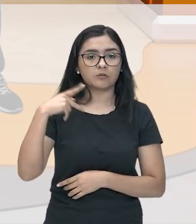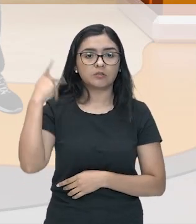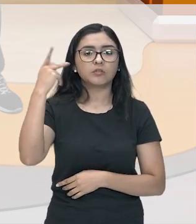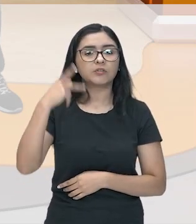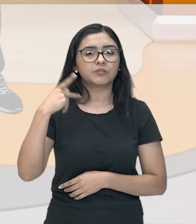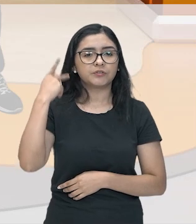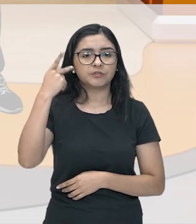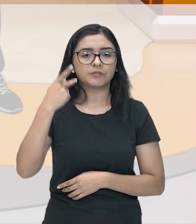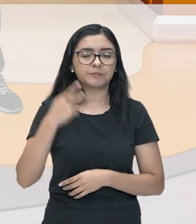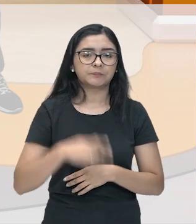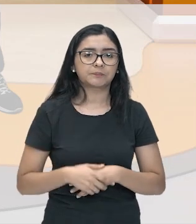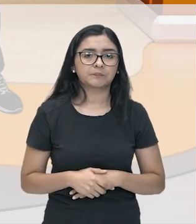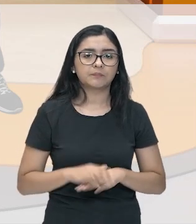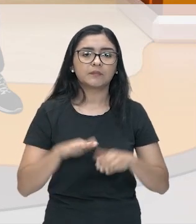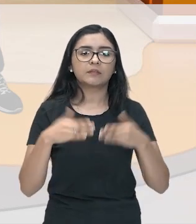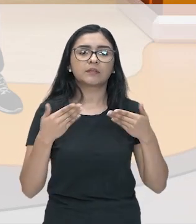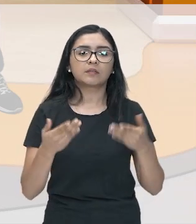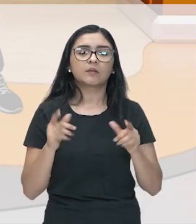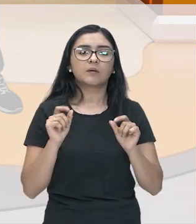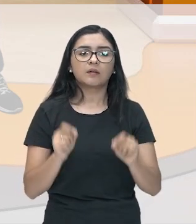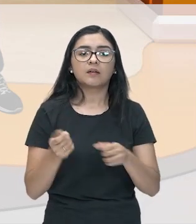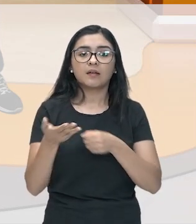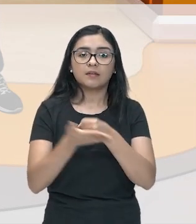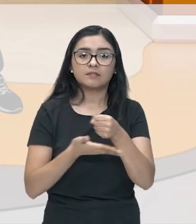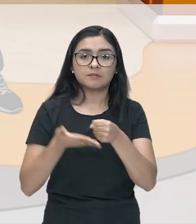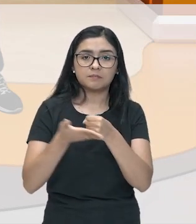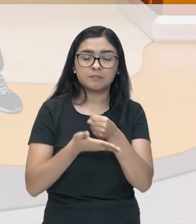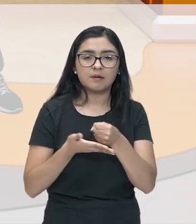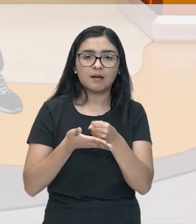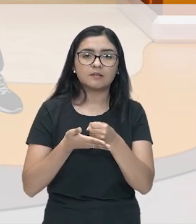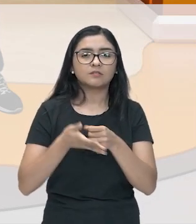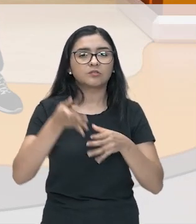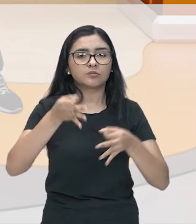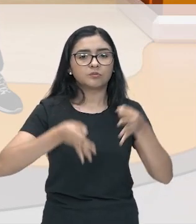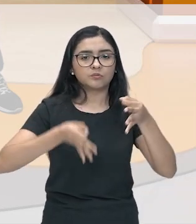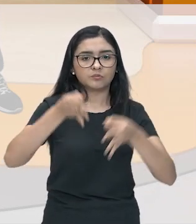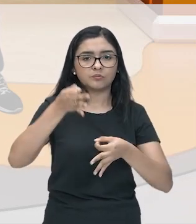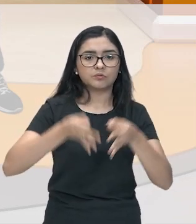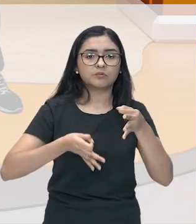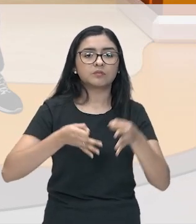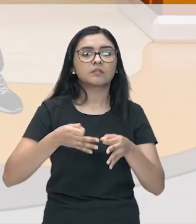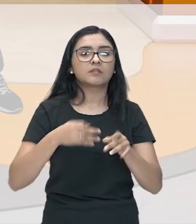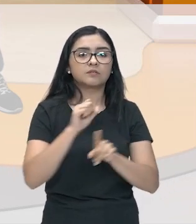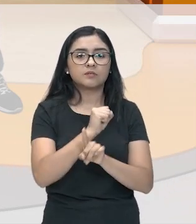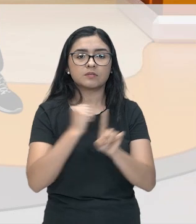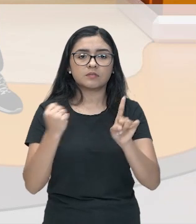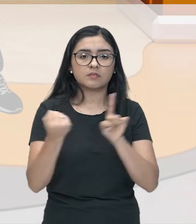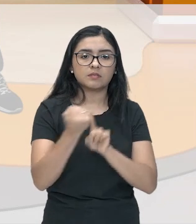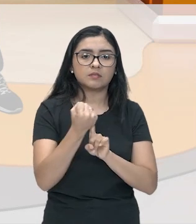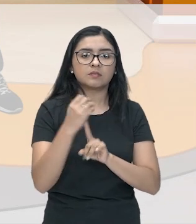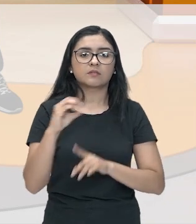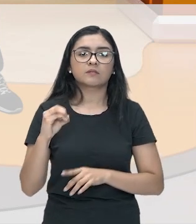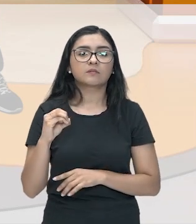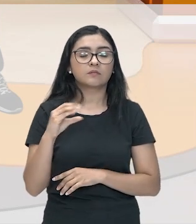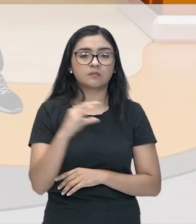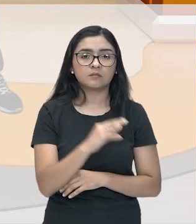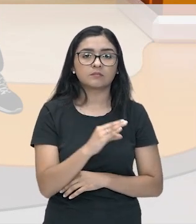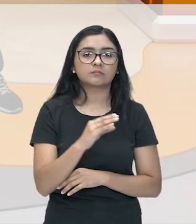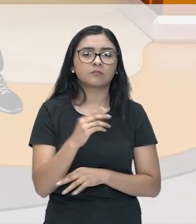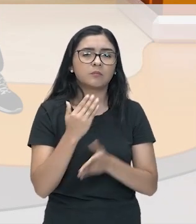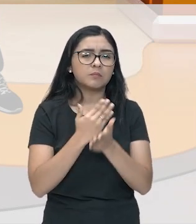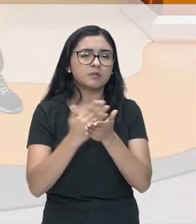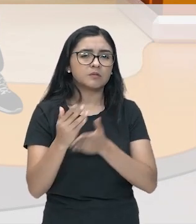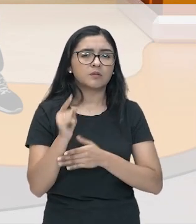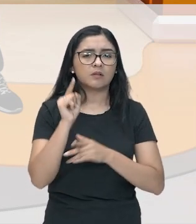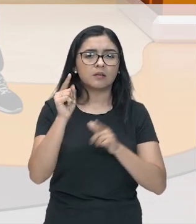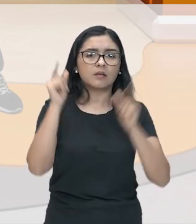Olha só, as bases do pensamento jurídico em muitas sociedades ocidentais têm raízes na Grécia e especialmente